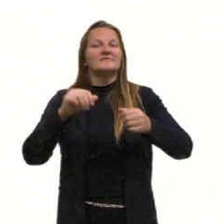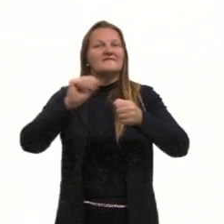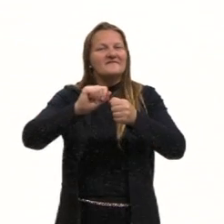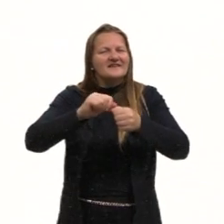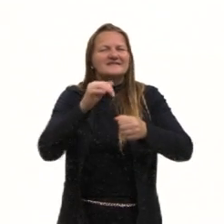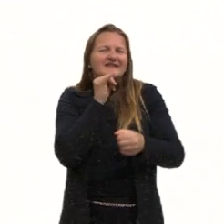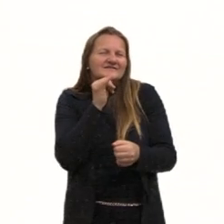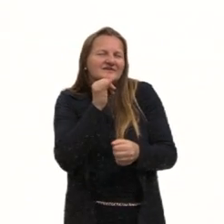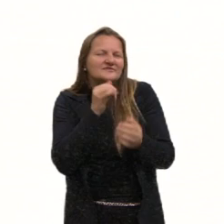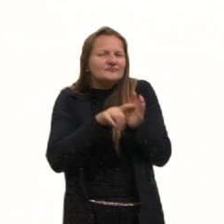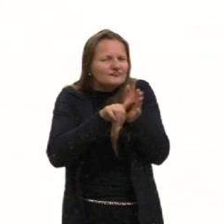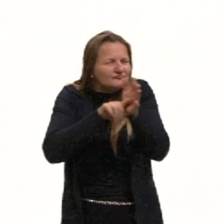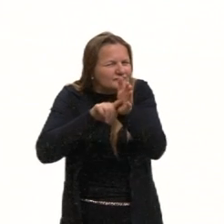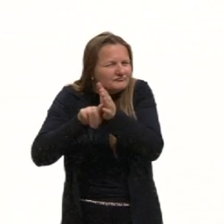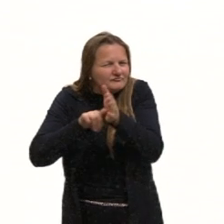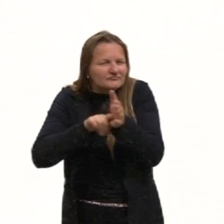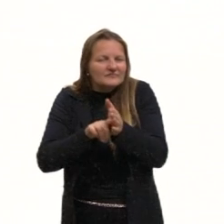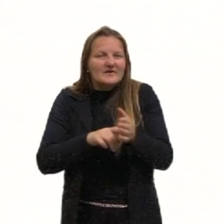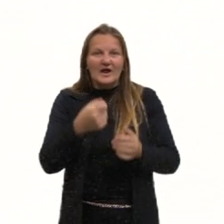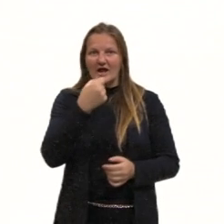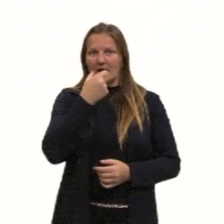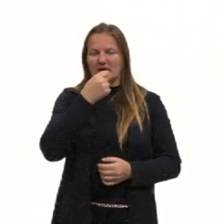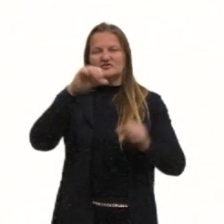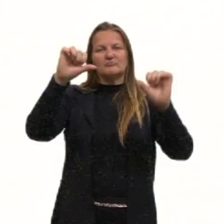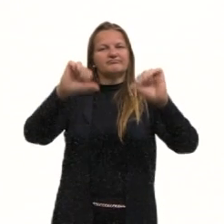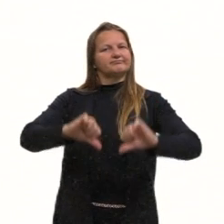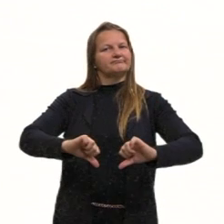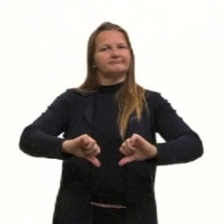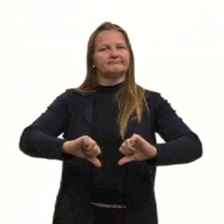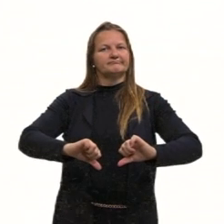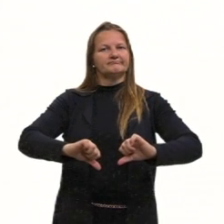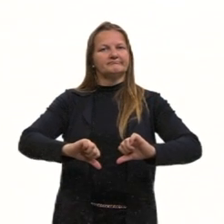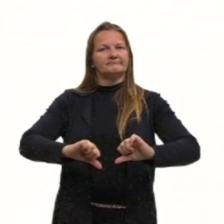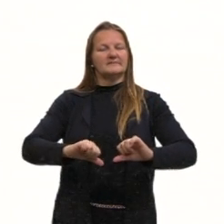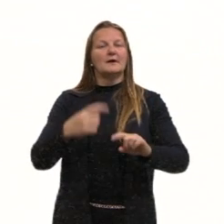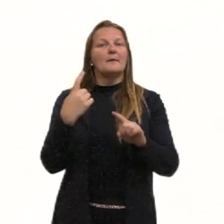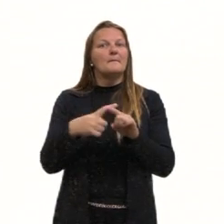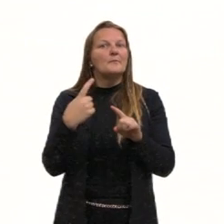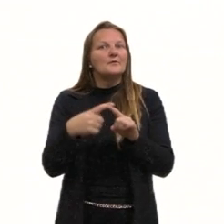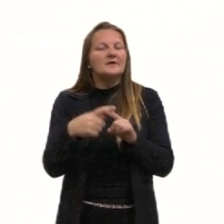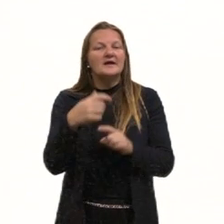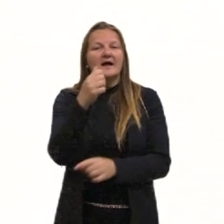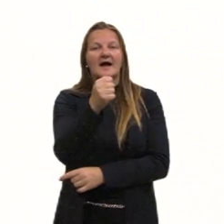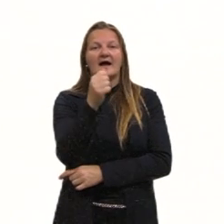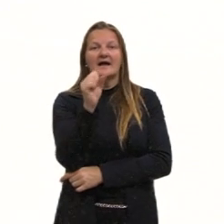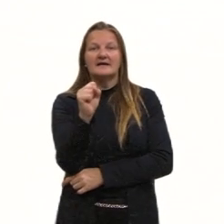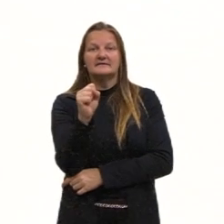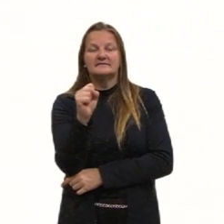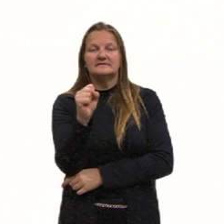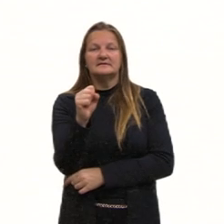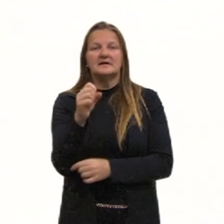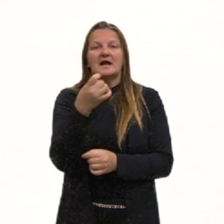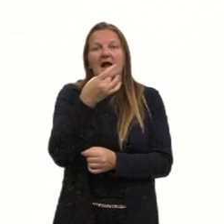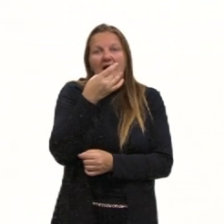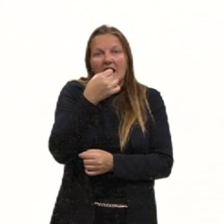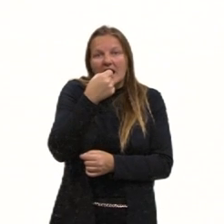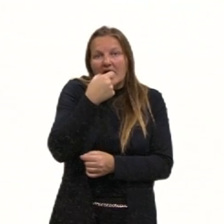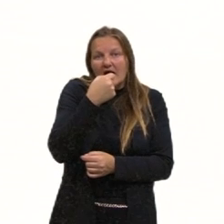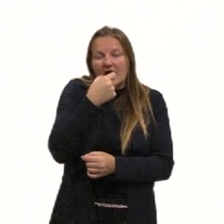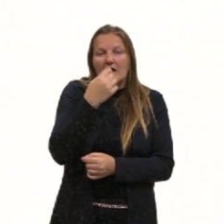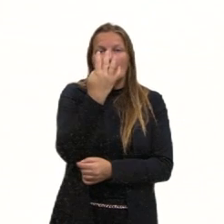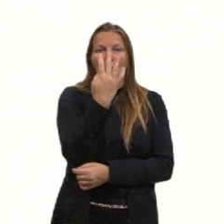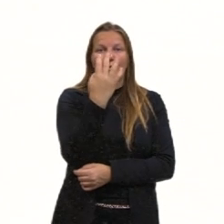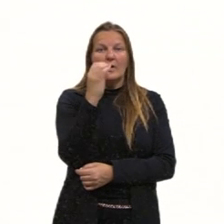desses testes o lote do medicamento ele foi reprovado porque a quantidade de ácido acetilsalicílico por comprimido foi de